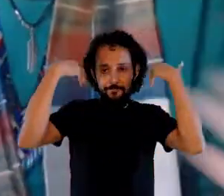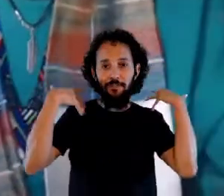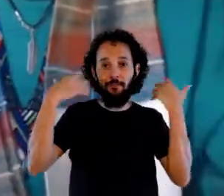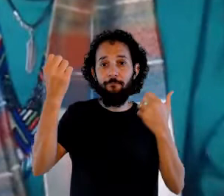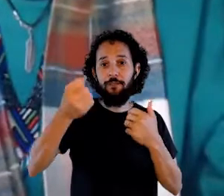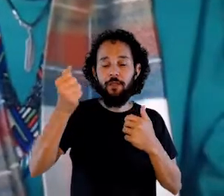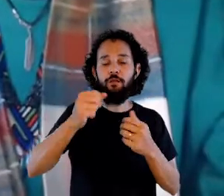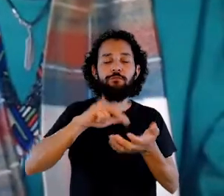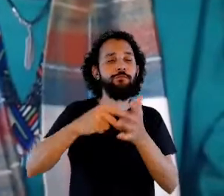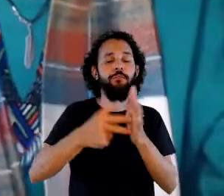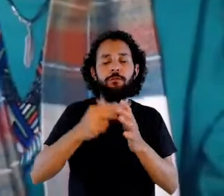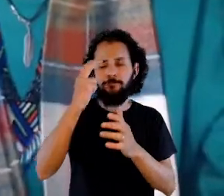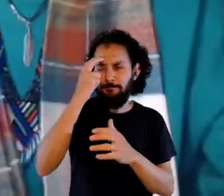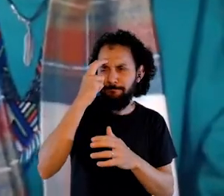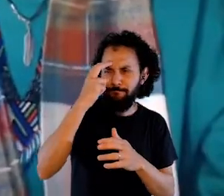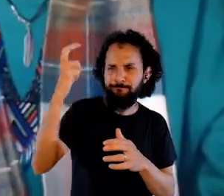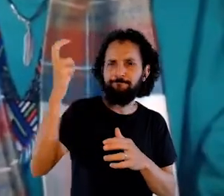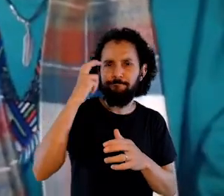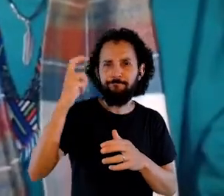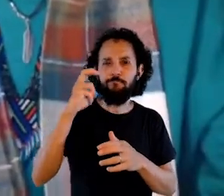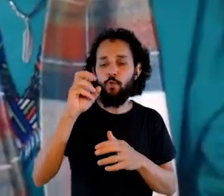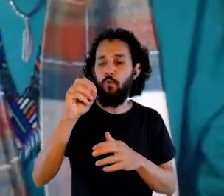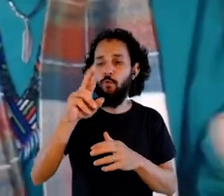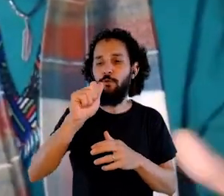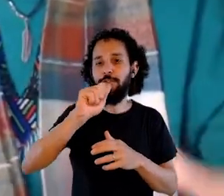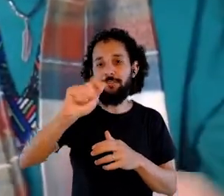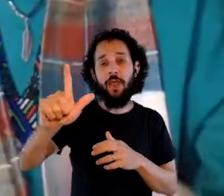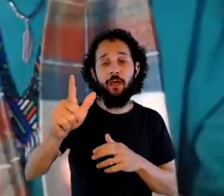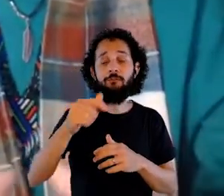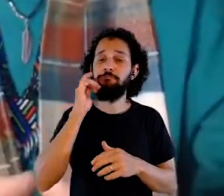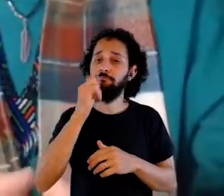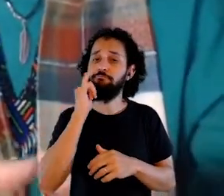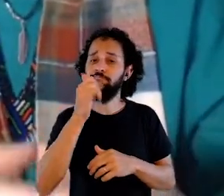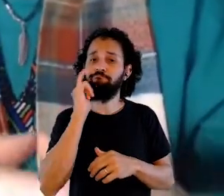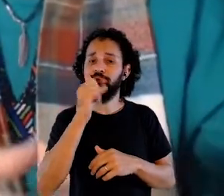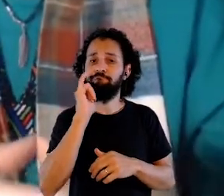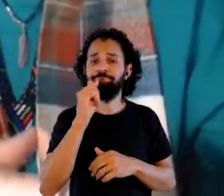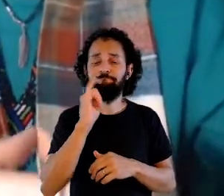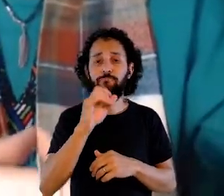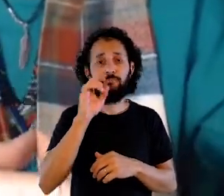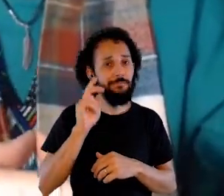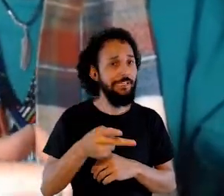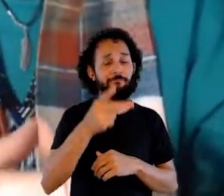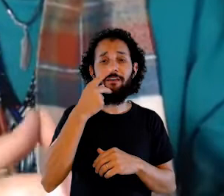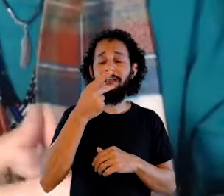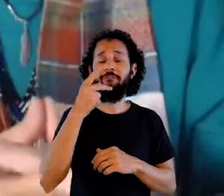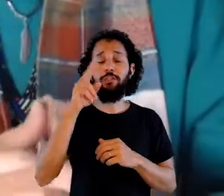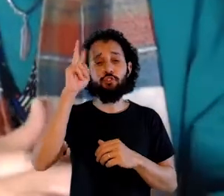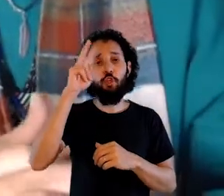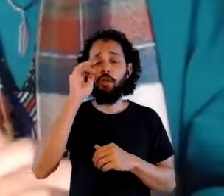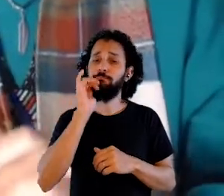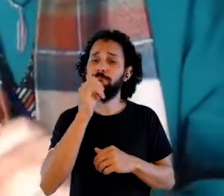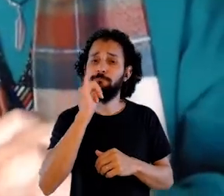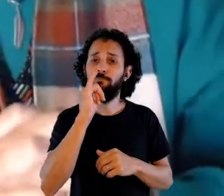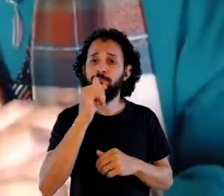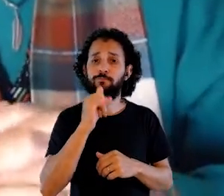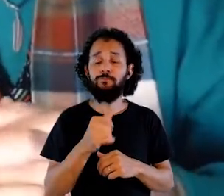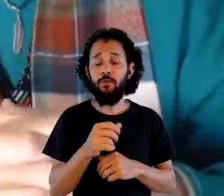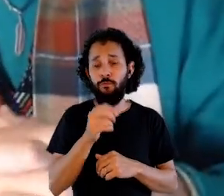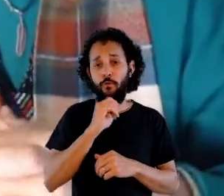conhecimento oral. A transmissão sempre era oral, de todo conhecimento. E eram os avós, geralmente, que faziam isso.